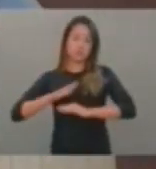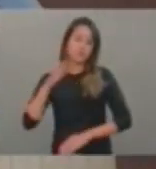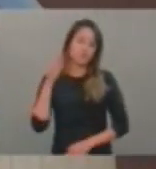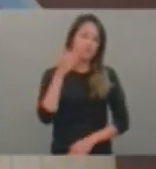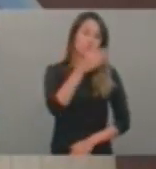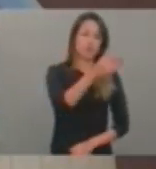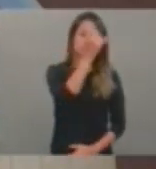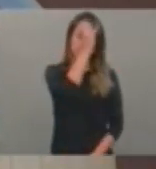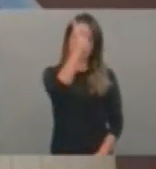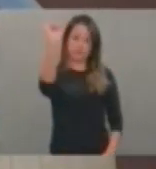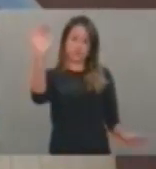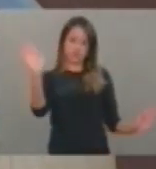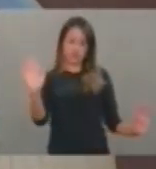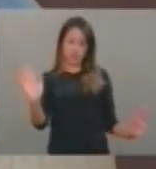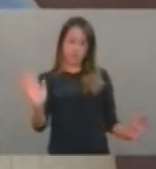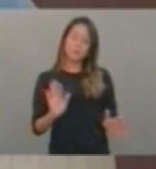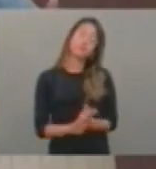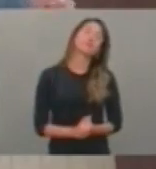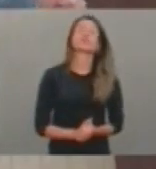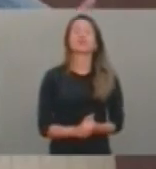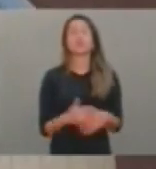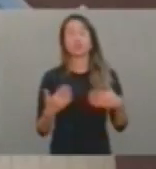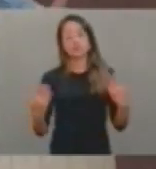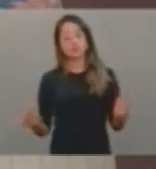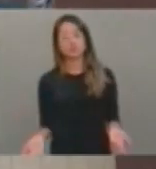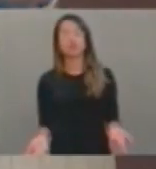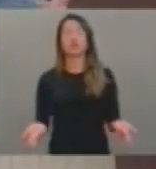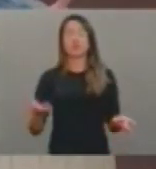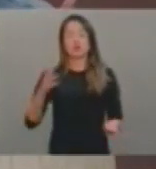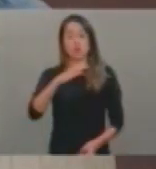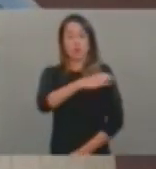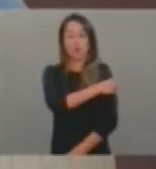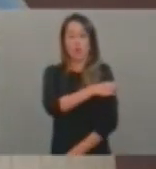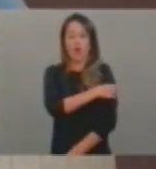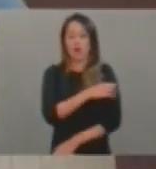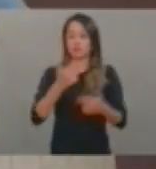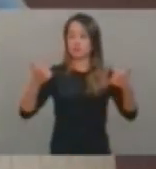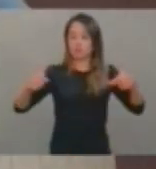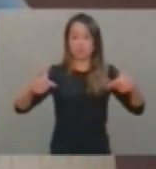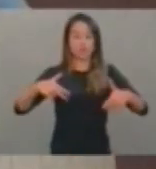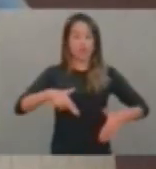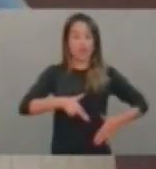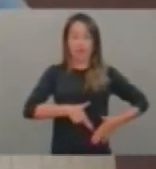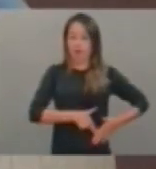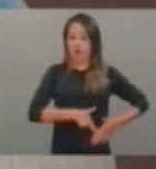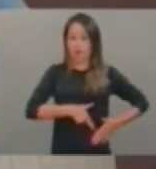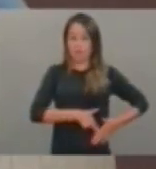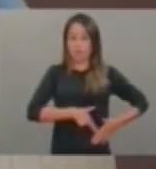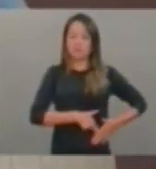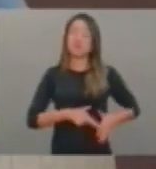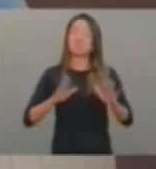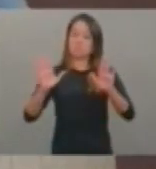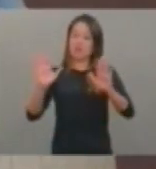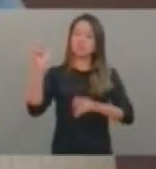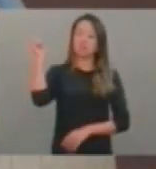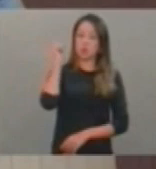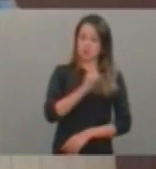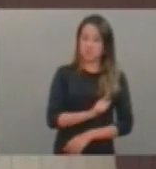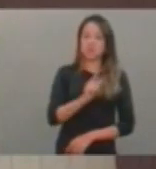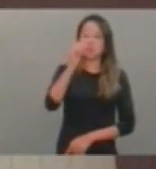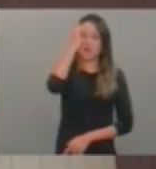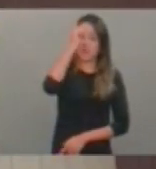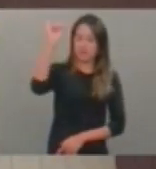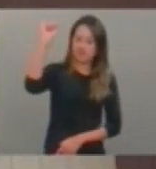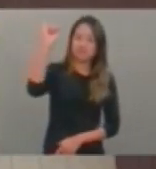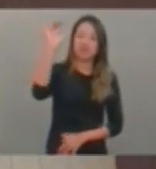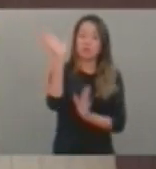Guarda Municipal de Fortaleza, que mesmo sem armamento, mesmo sem uma estrutura adequada para agir em relação ao policiamento, conseguiu evitar